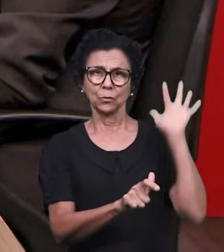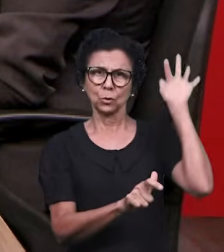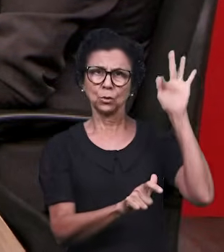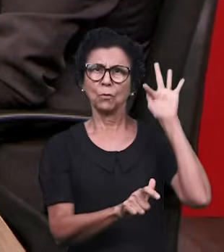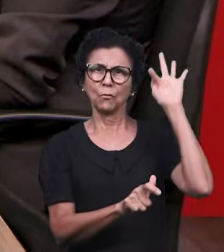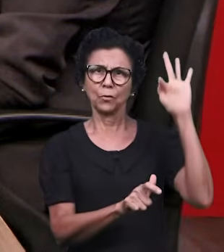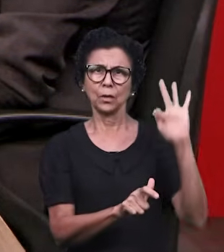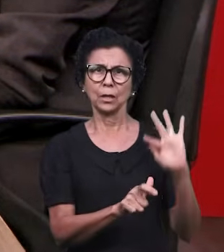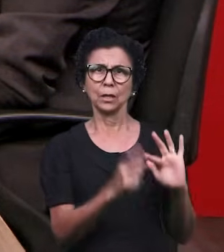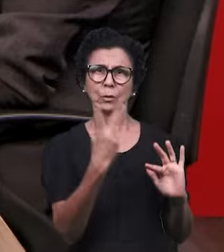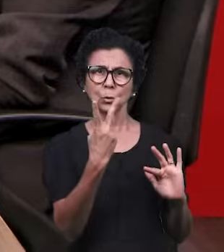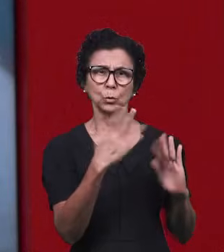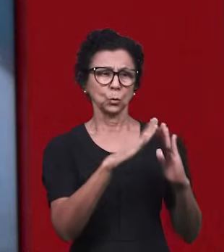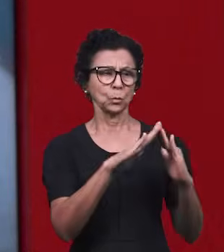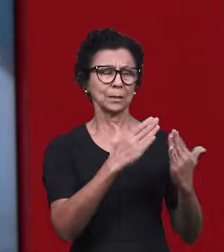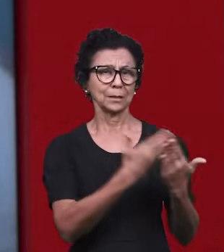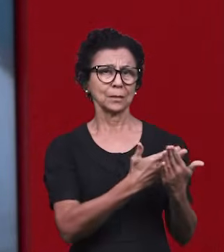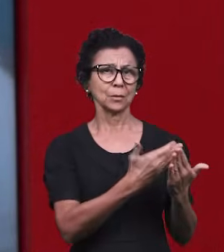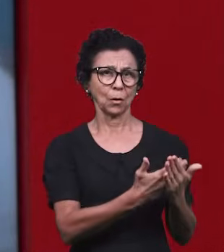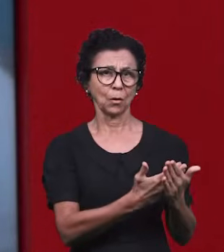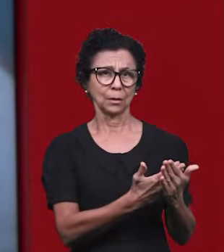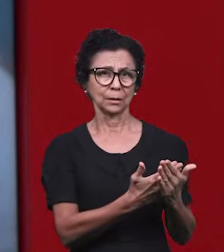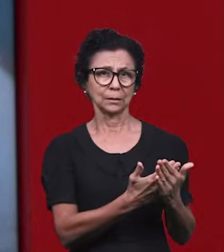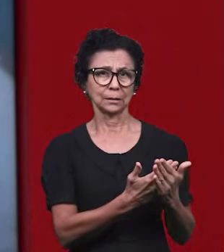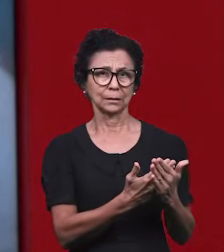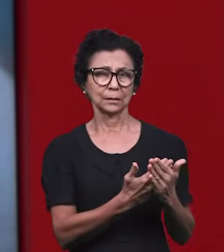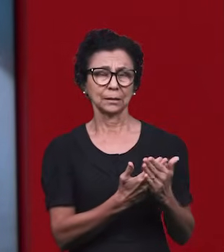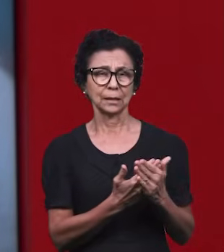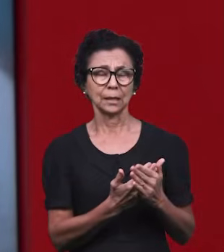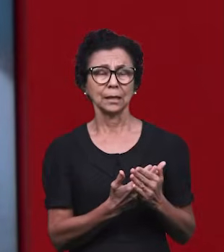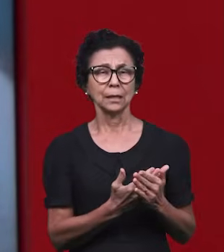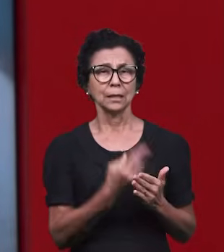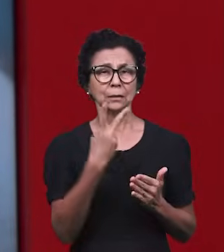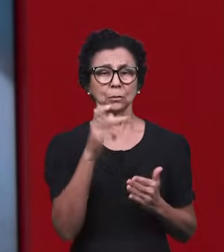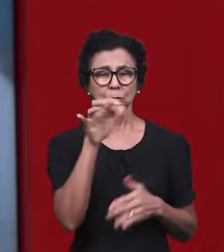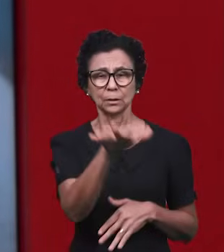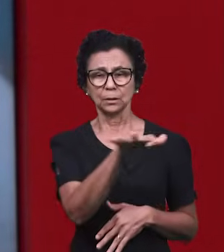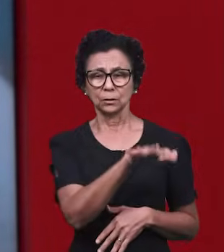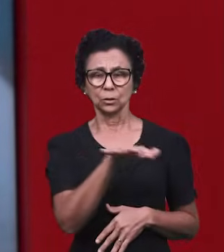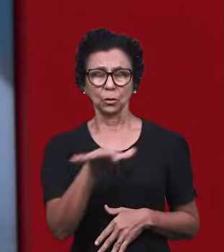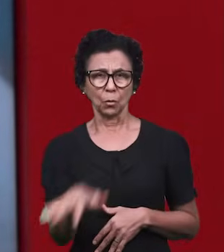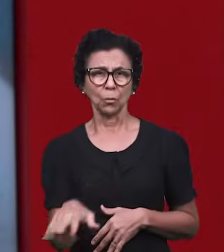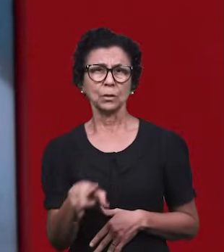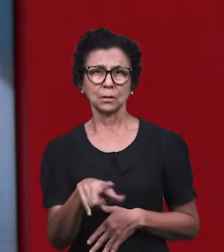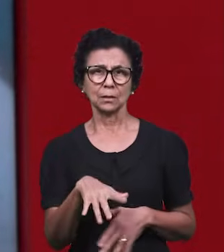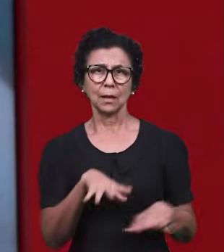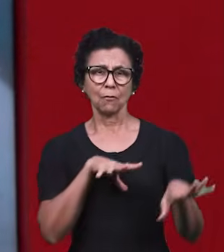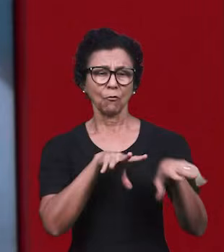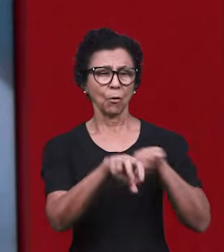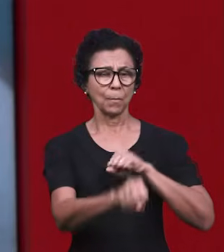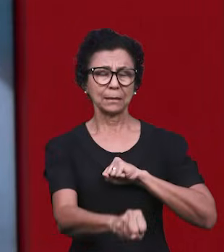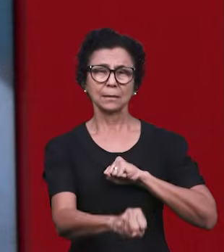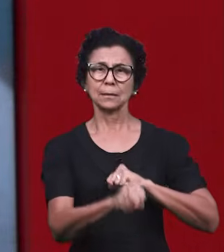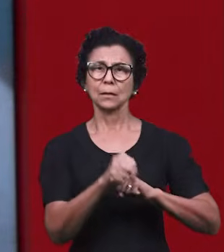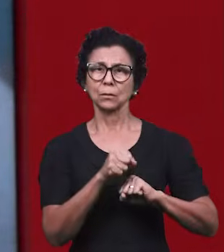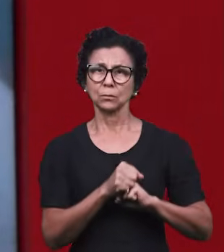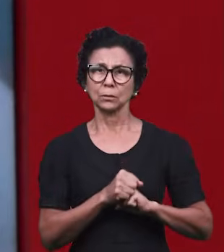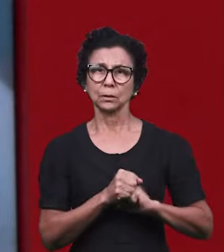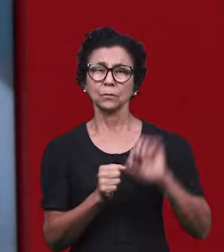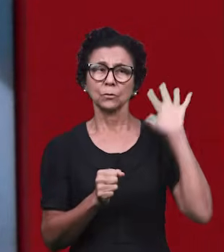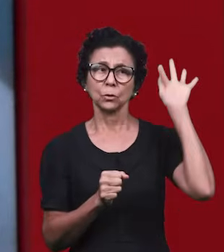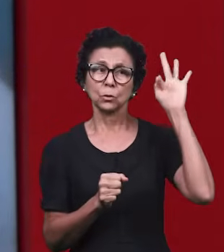Antioquia e a escola de Alexandria, que formaram muitos filósofos, não somente filósofos,